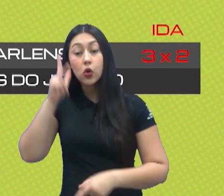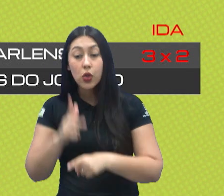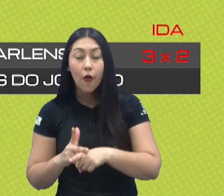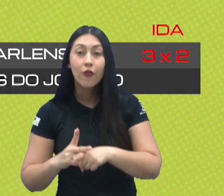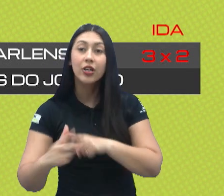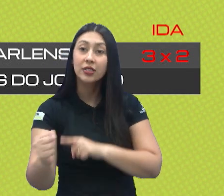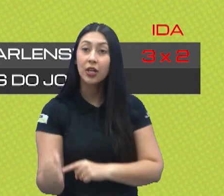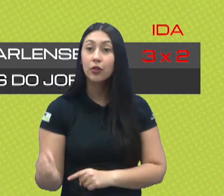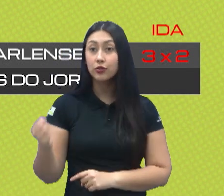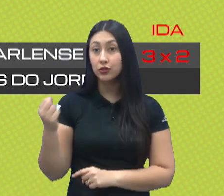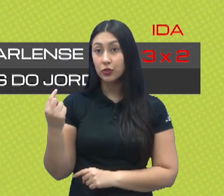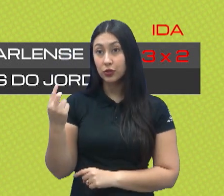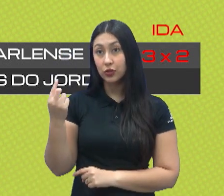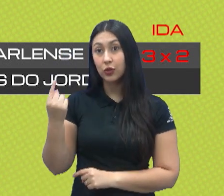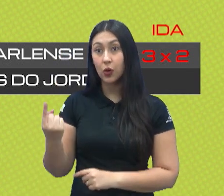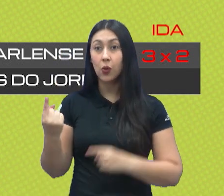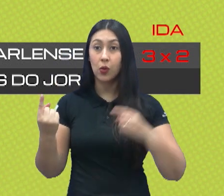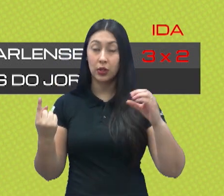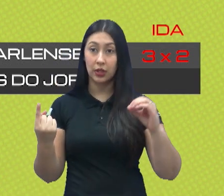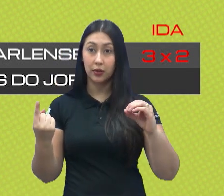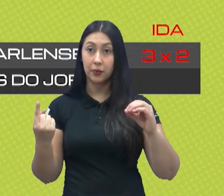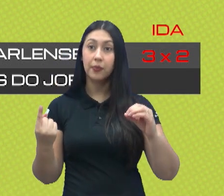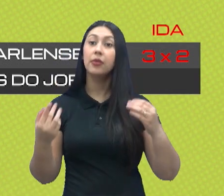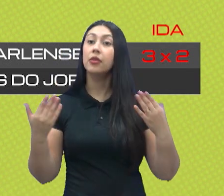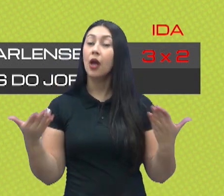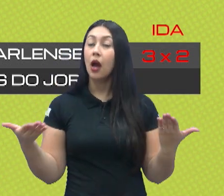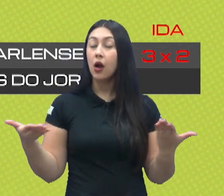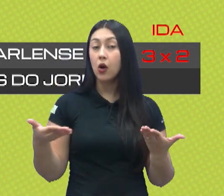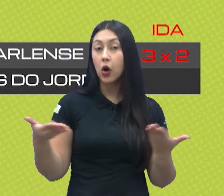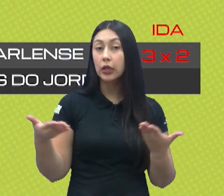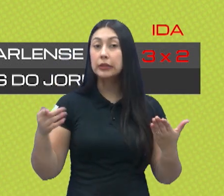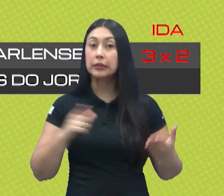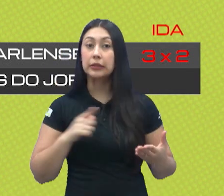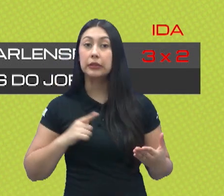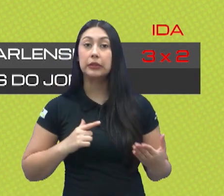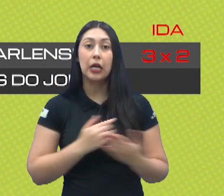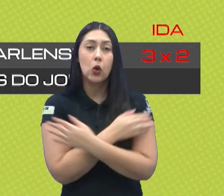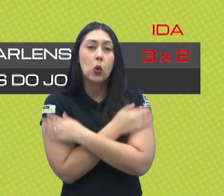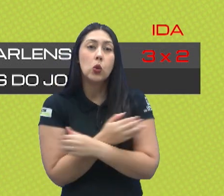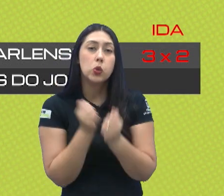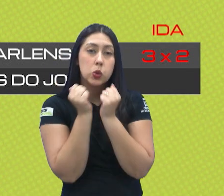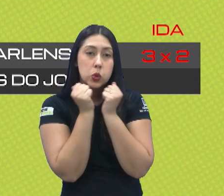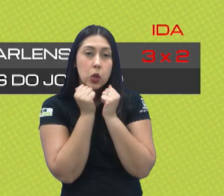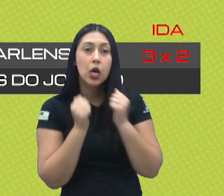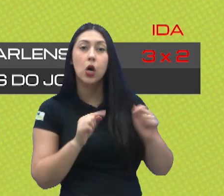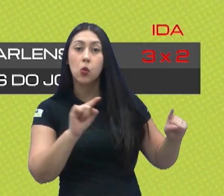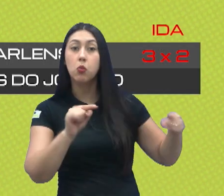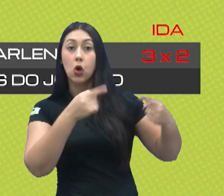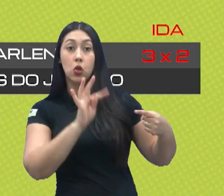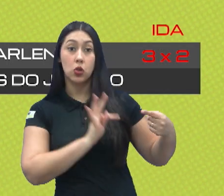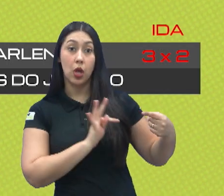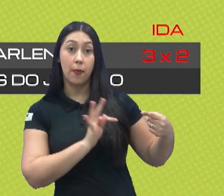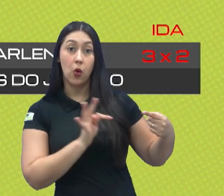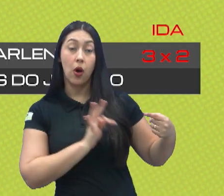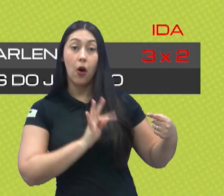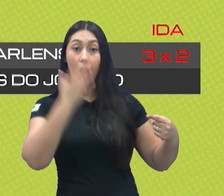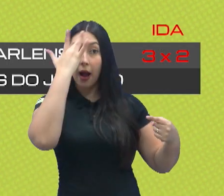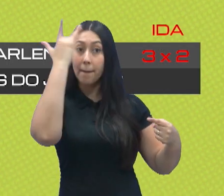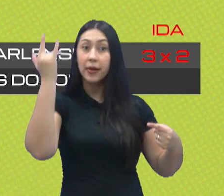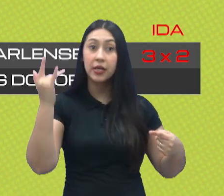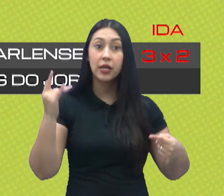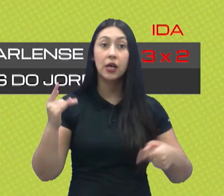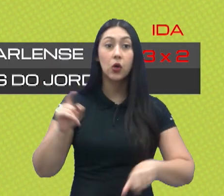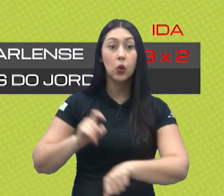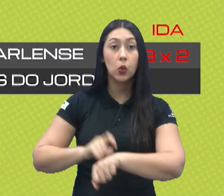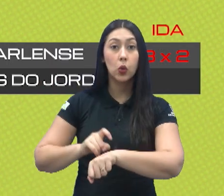sua classificação. A disputa entre Campos do Jordão e Taboão começa amanhã, 8h30 da manhã, o mando de quadra